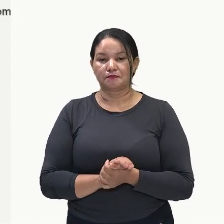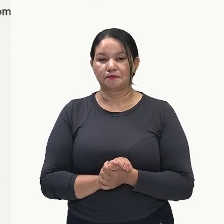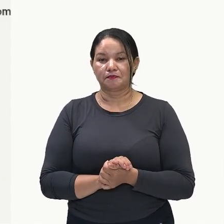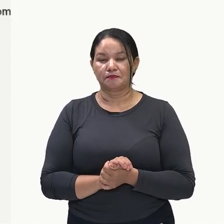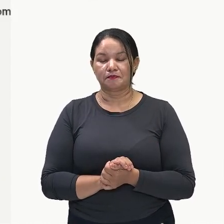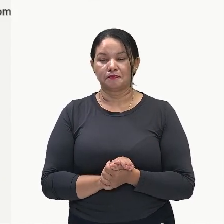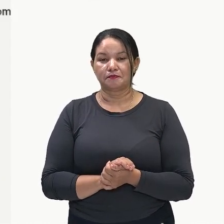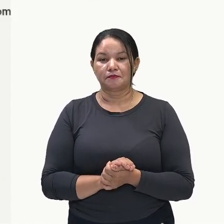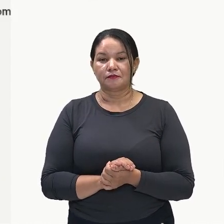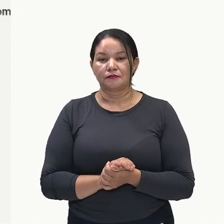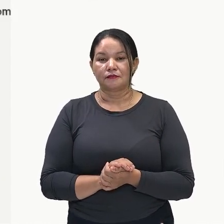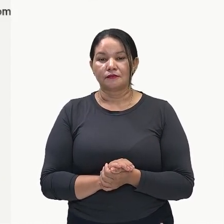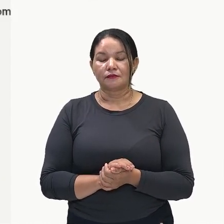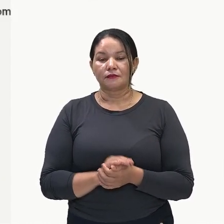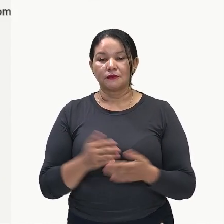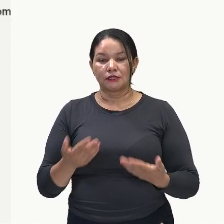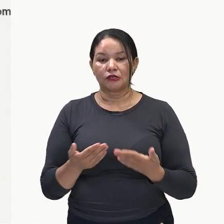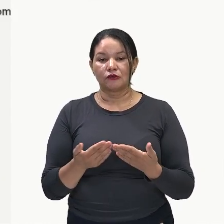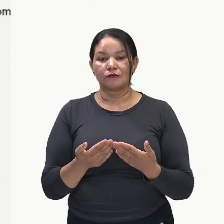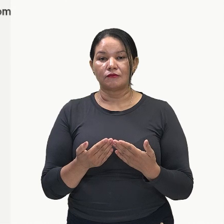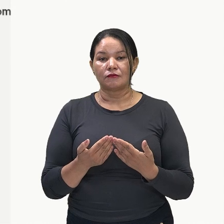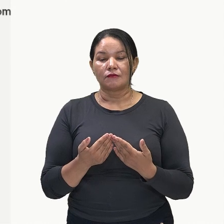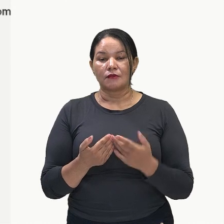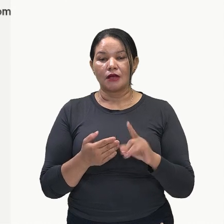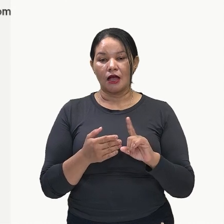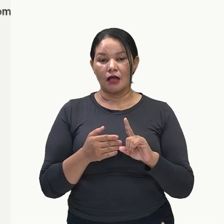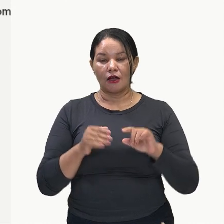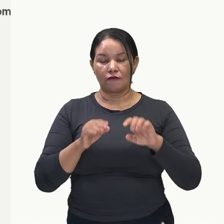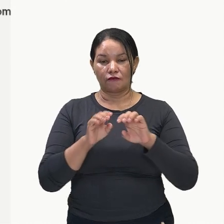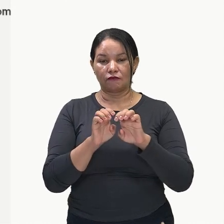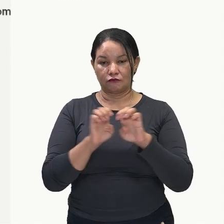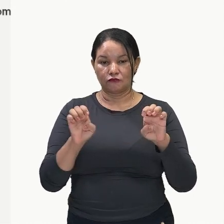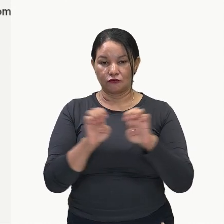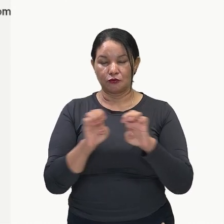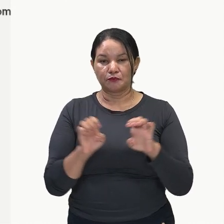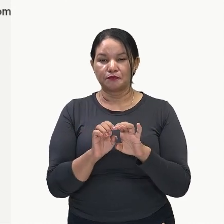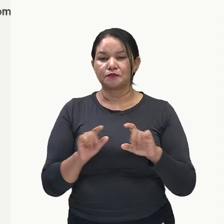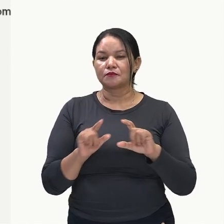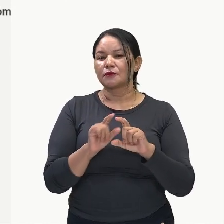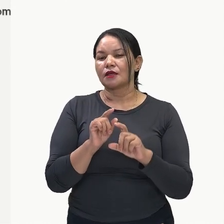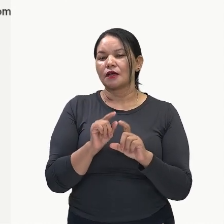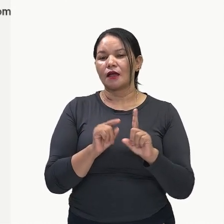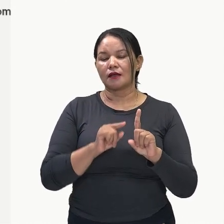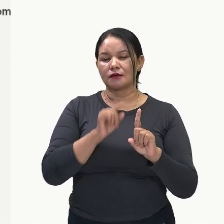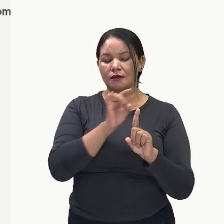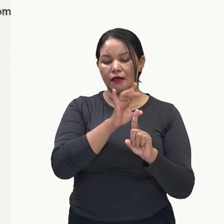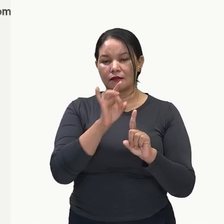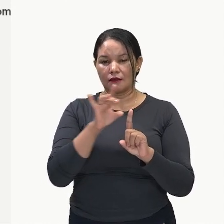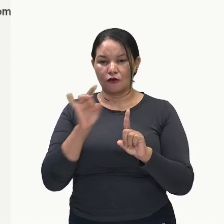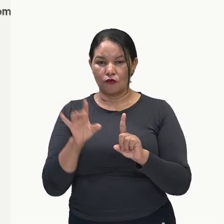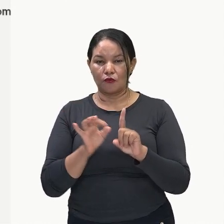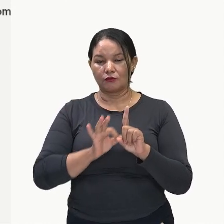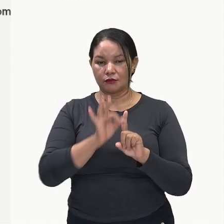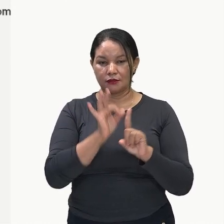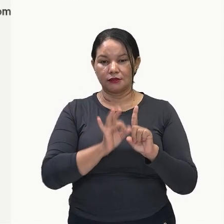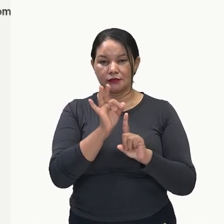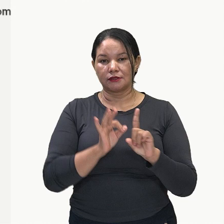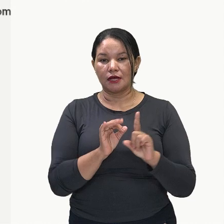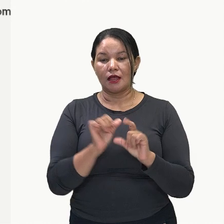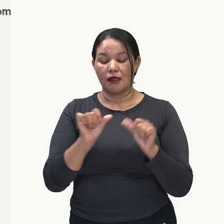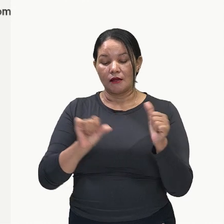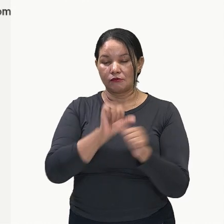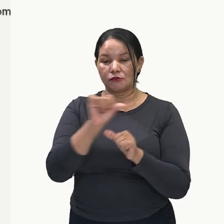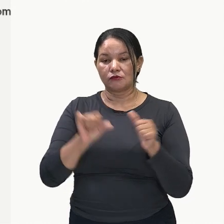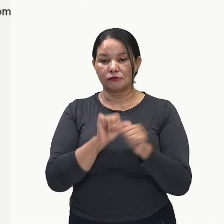As fórmulas de conversão entre as escalas termométricas, ou seja, para converter uma